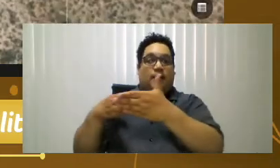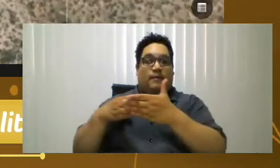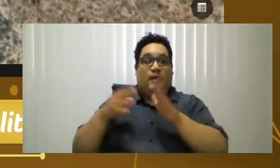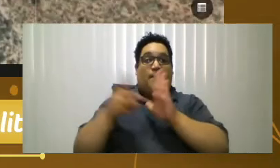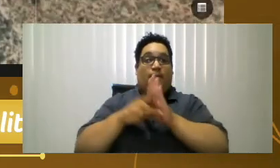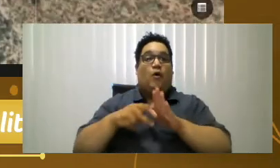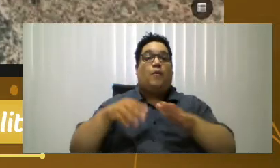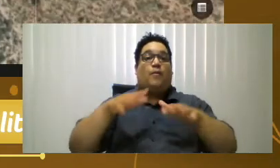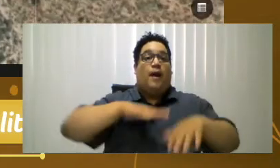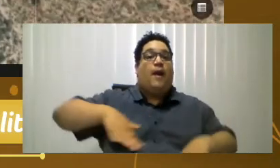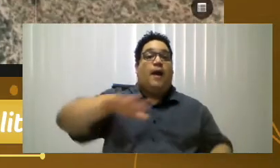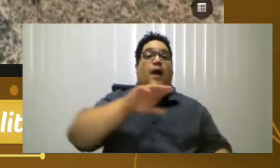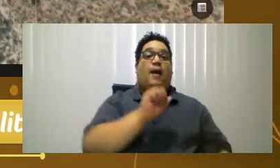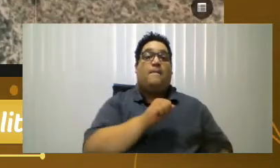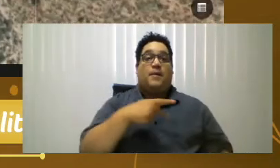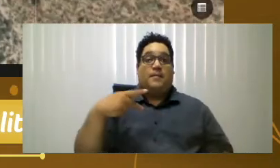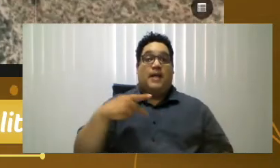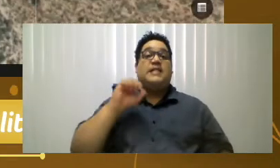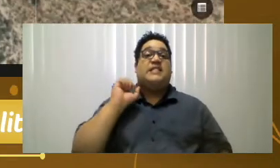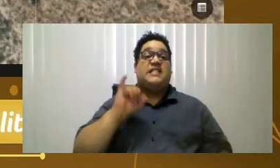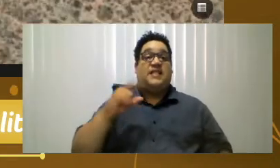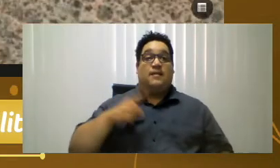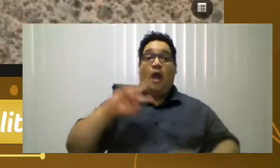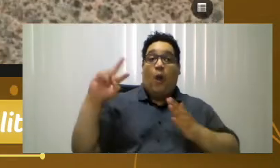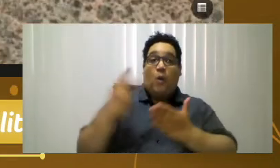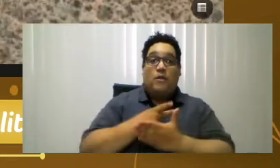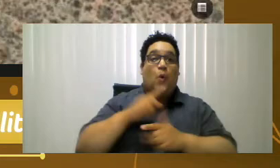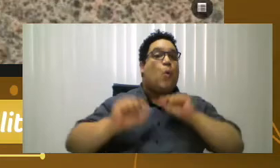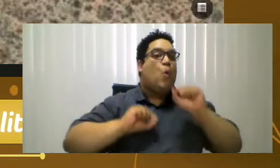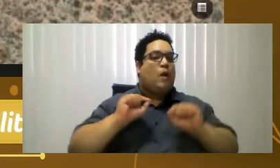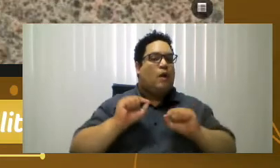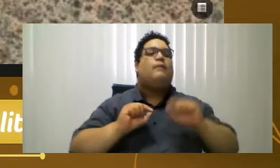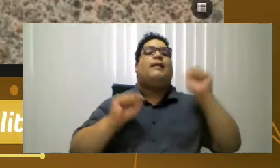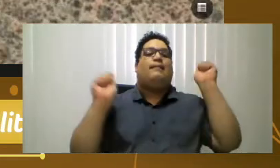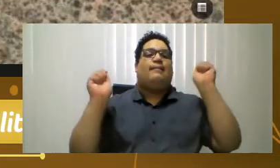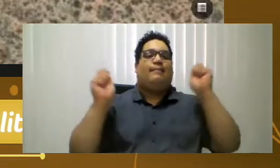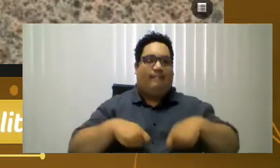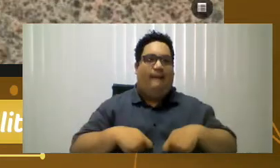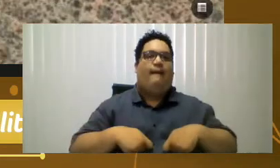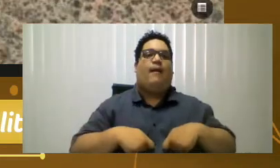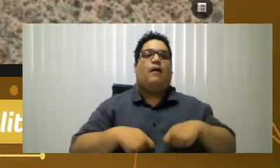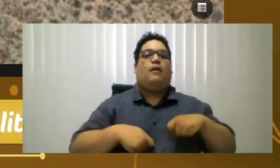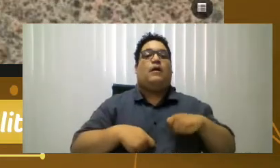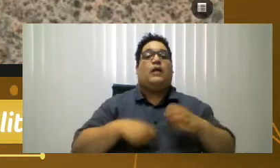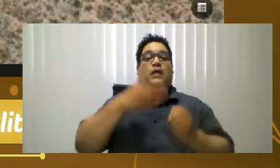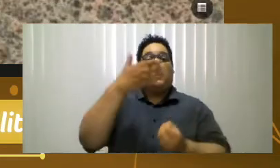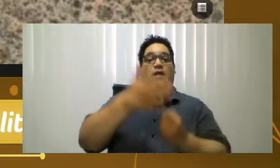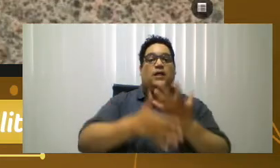nossa APP, e se tivesse uma ocorrência aqui, a gente poderia gerar rapidamente aqui um